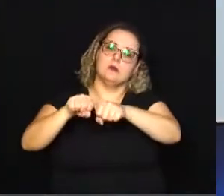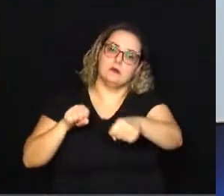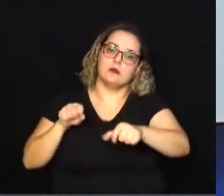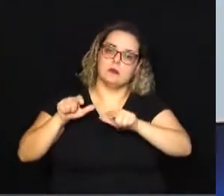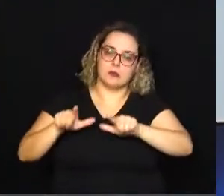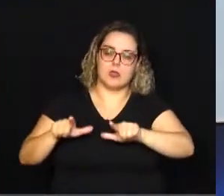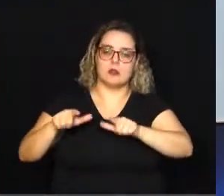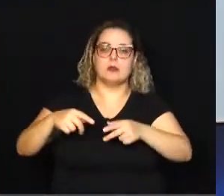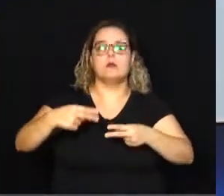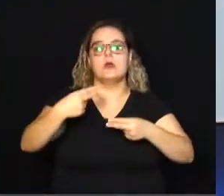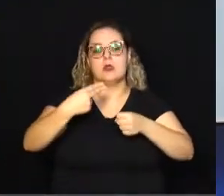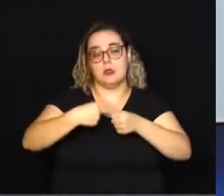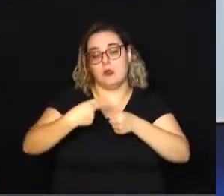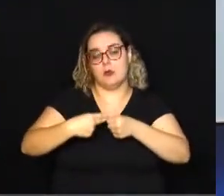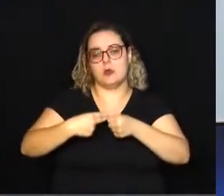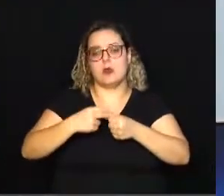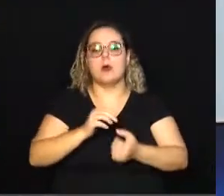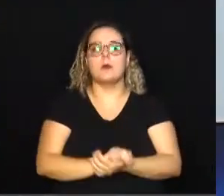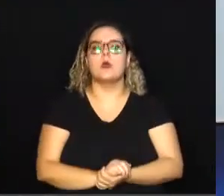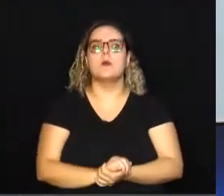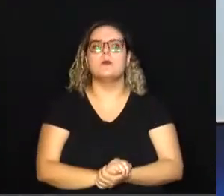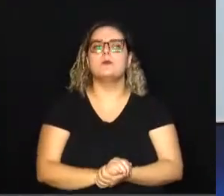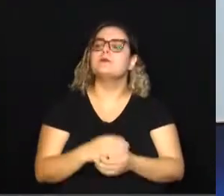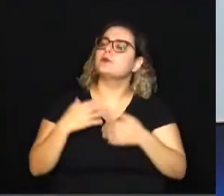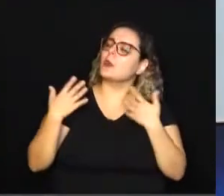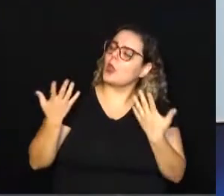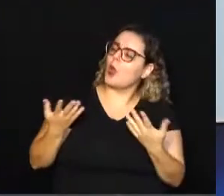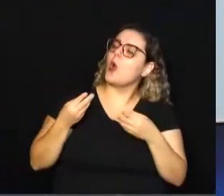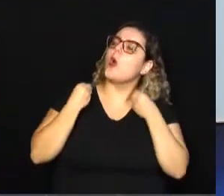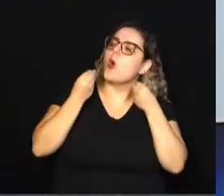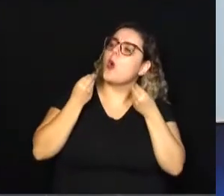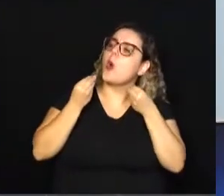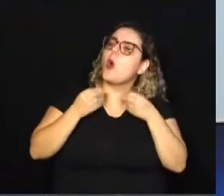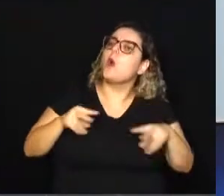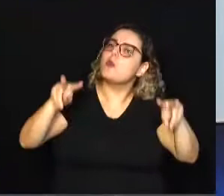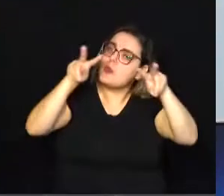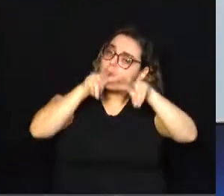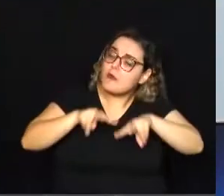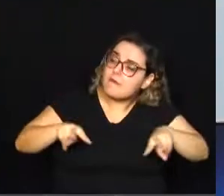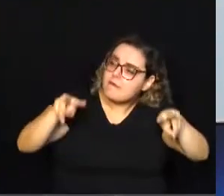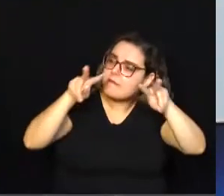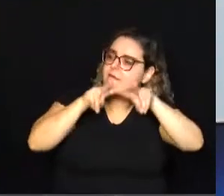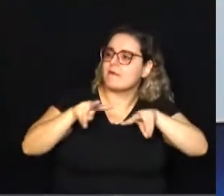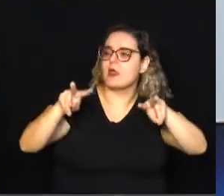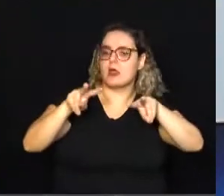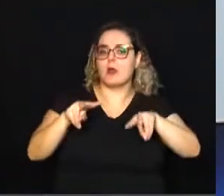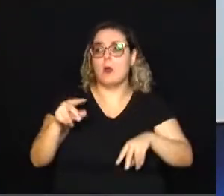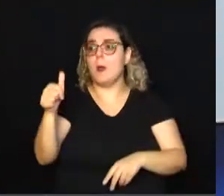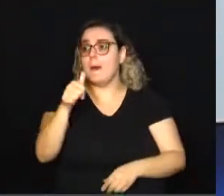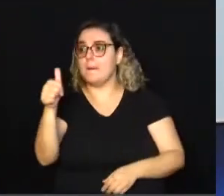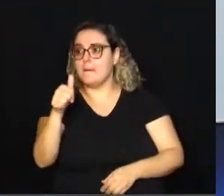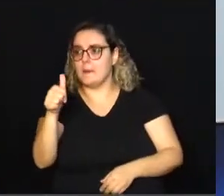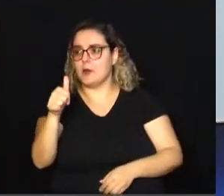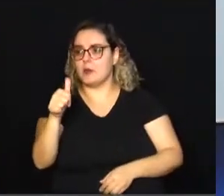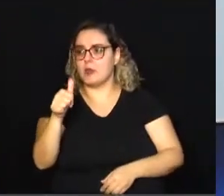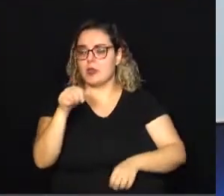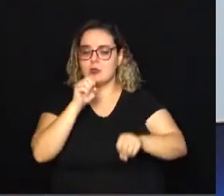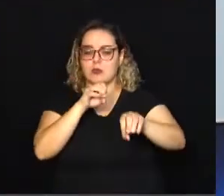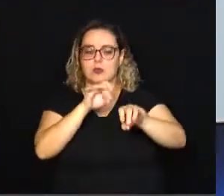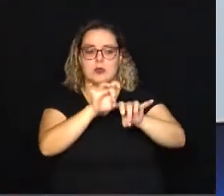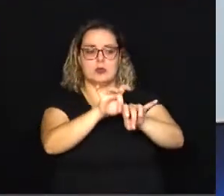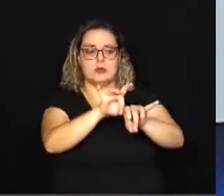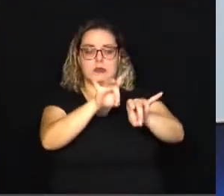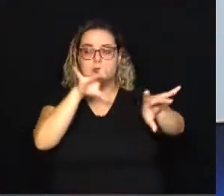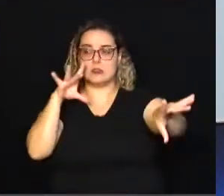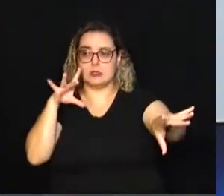Unicamp. Maria Tereza, como é que você enxerga esta situação de, primeiro, ensino à distância, quando